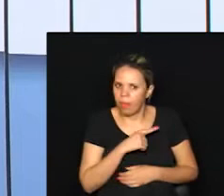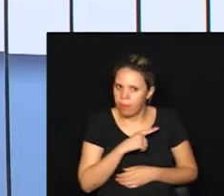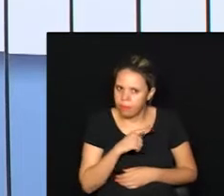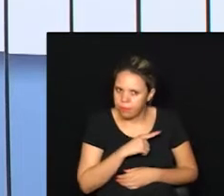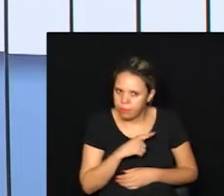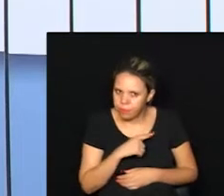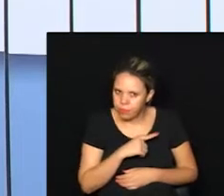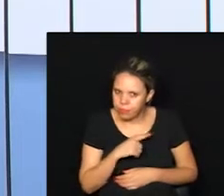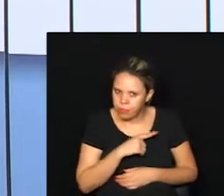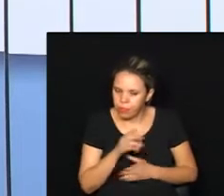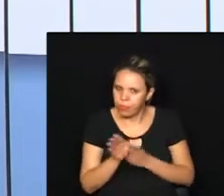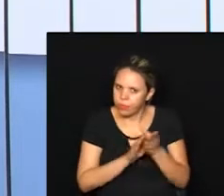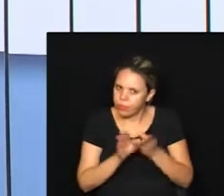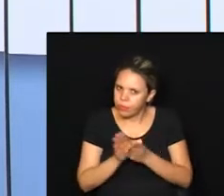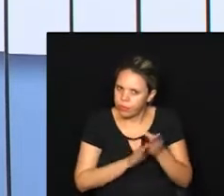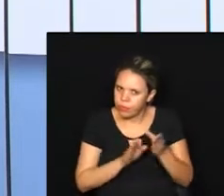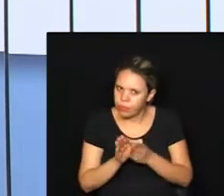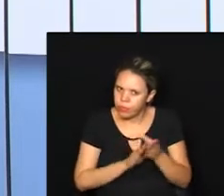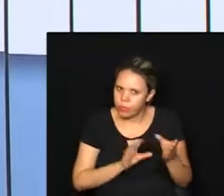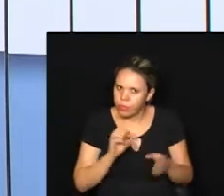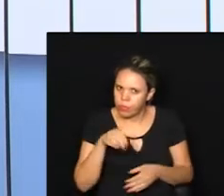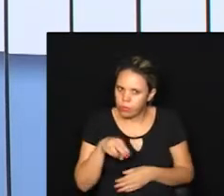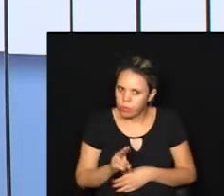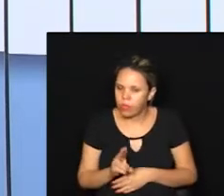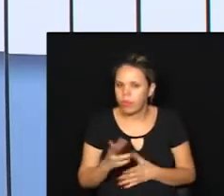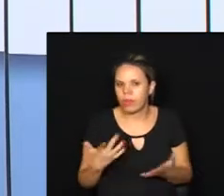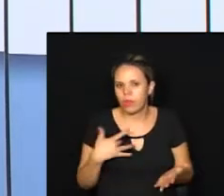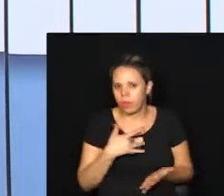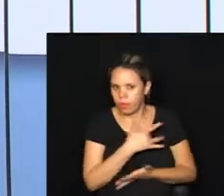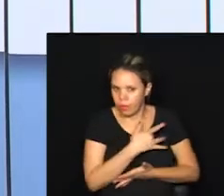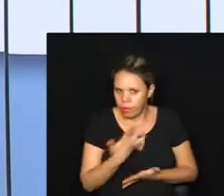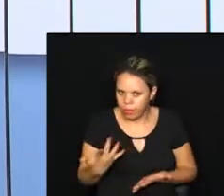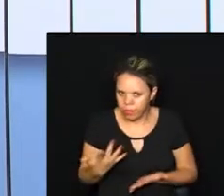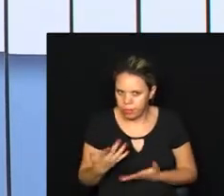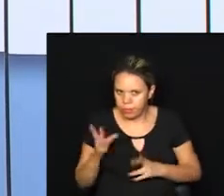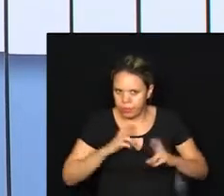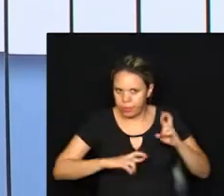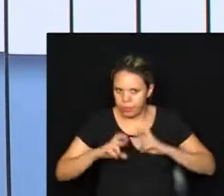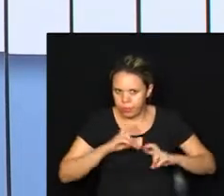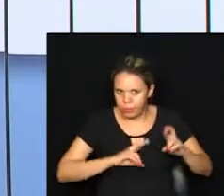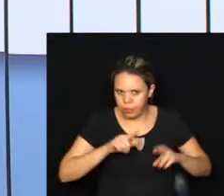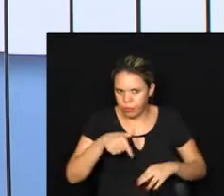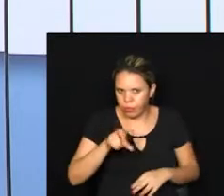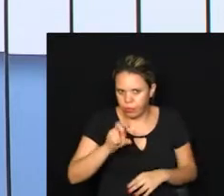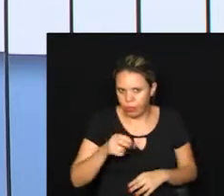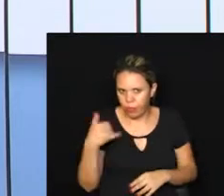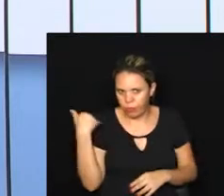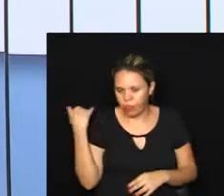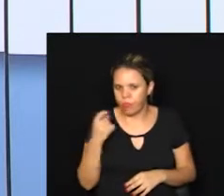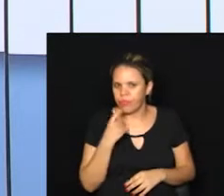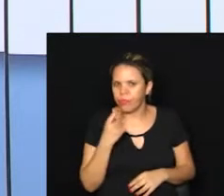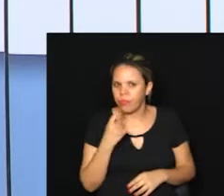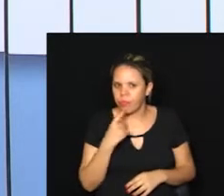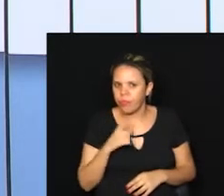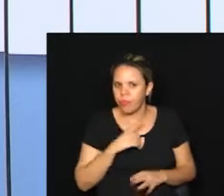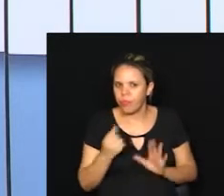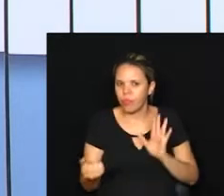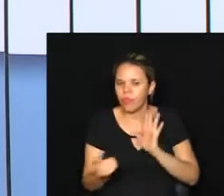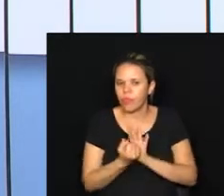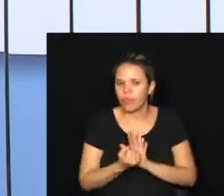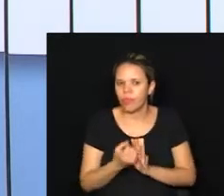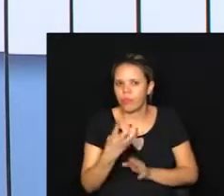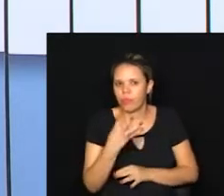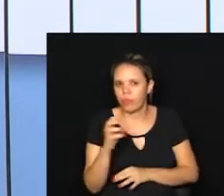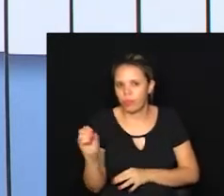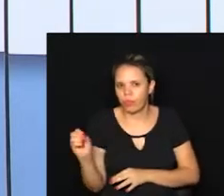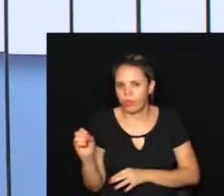aí essa recomendação da Organização Mundial de Saúde para o exame após os 50 anos, Campinas tem o protocolo dos